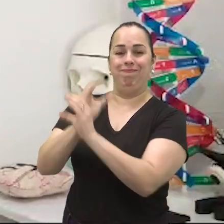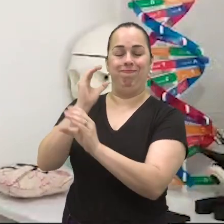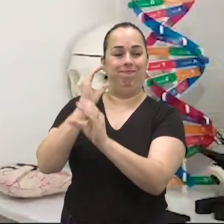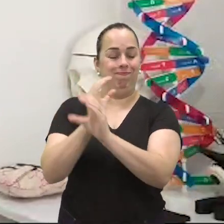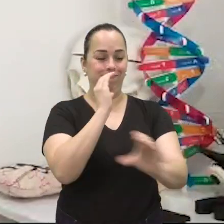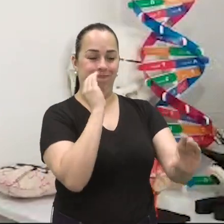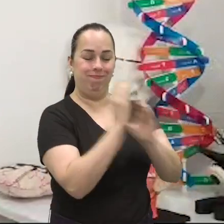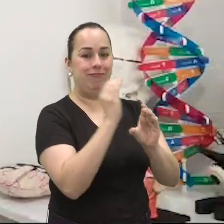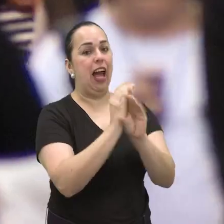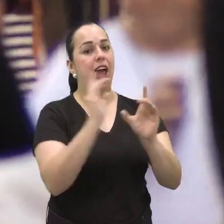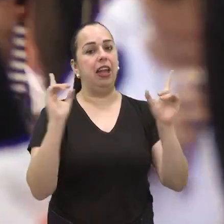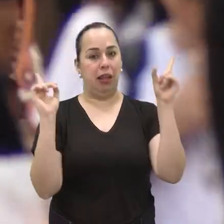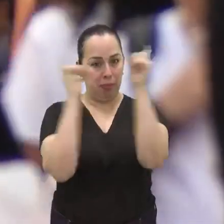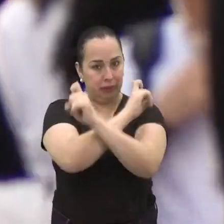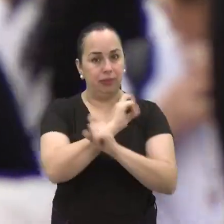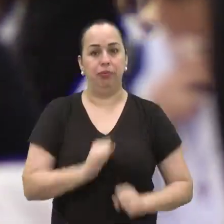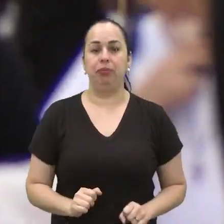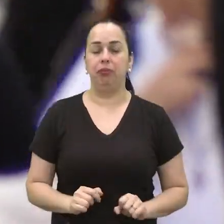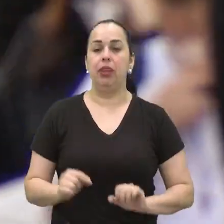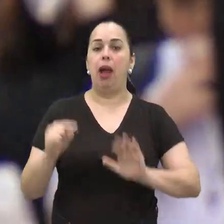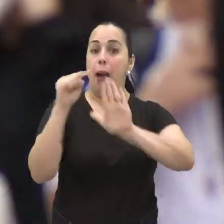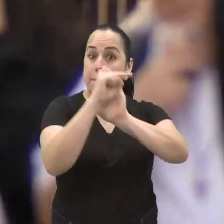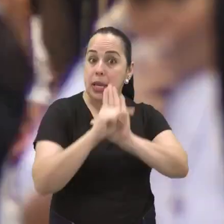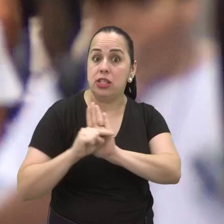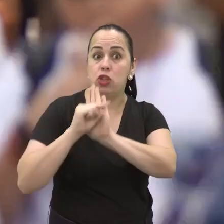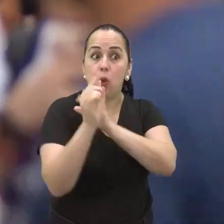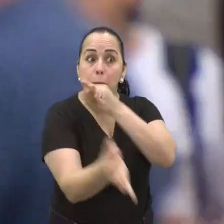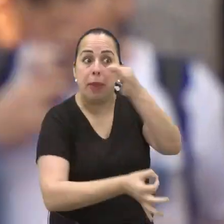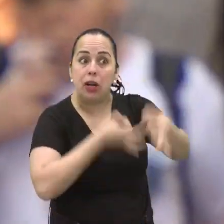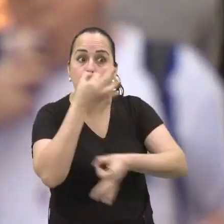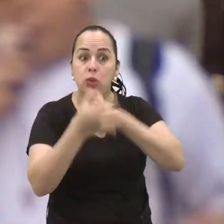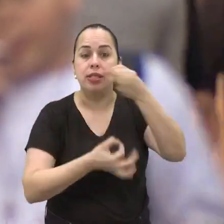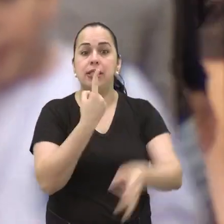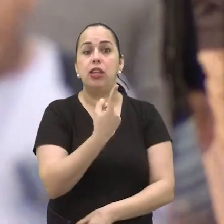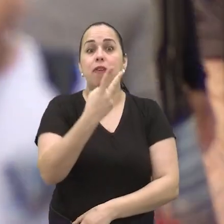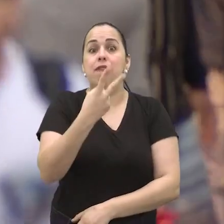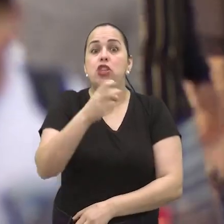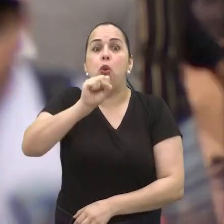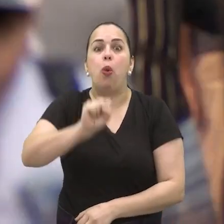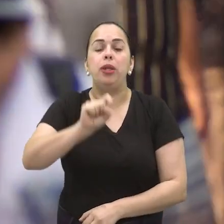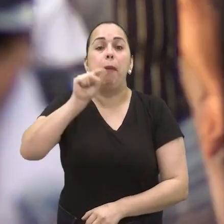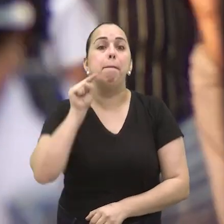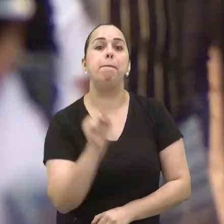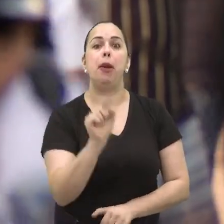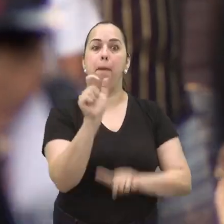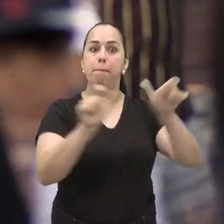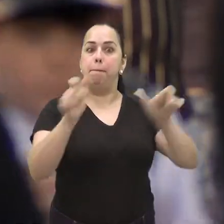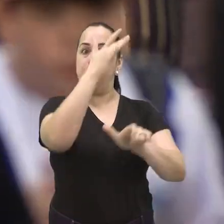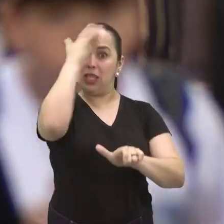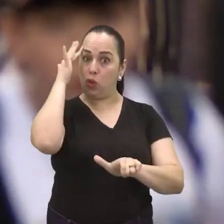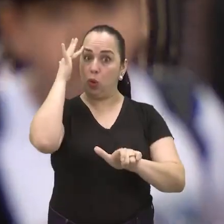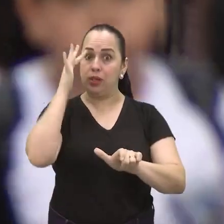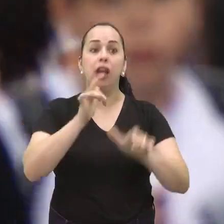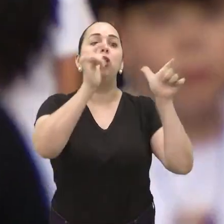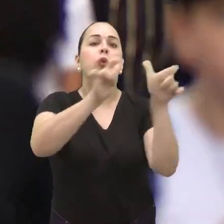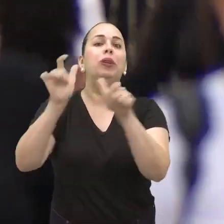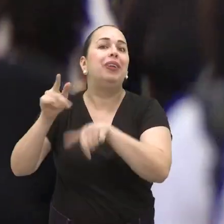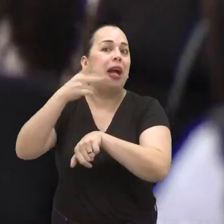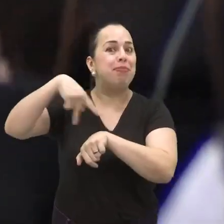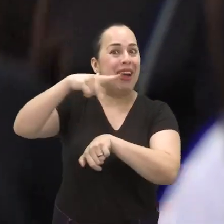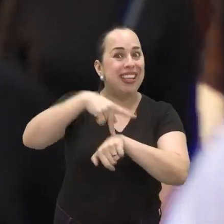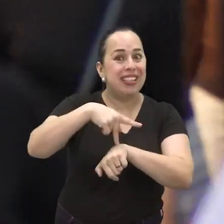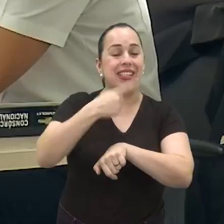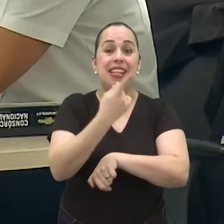mais efetiva possível. O estudo entrevistou mais de 128 mil trabalhadores de 160